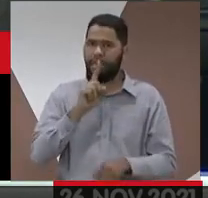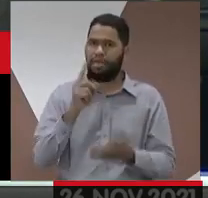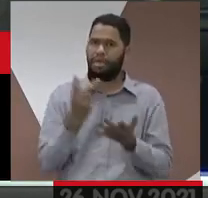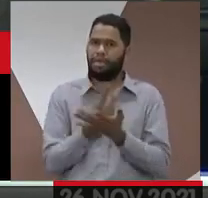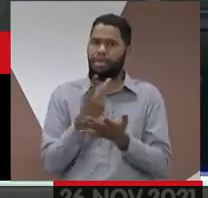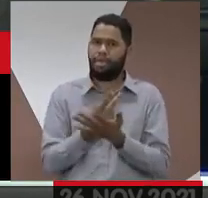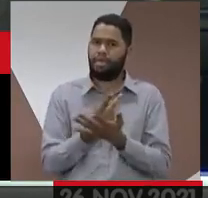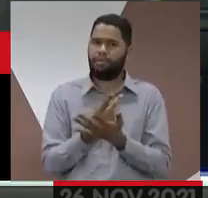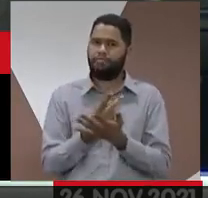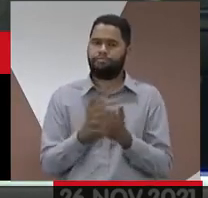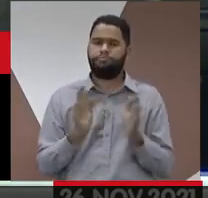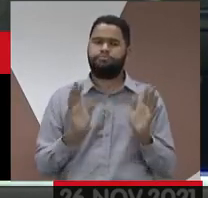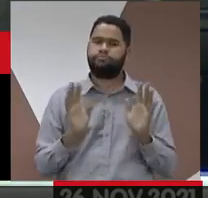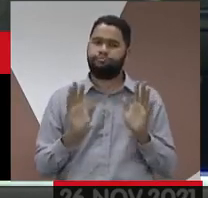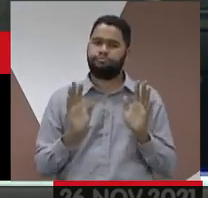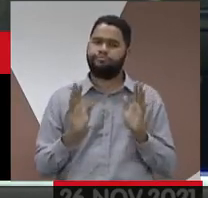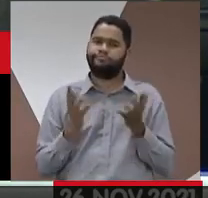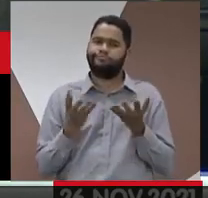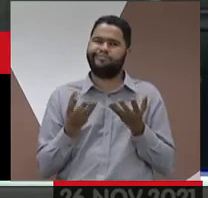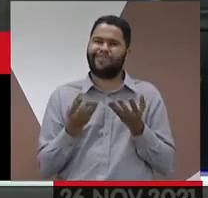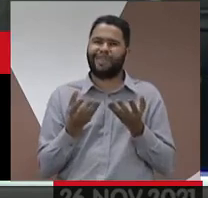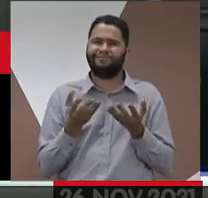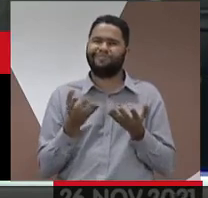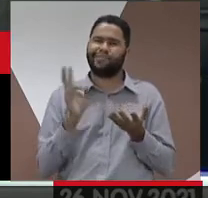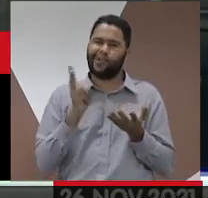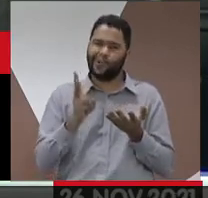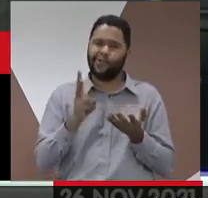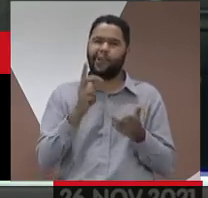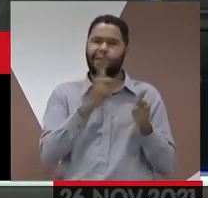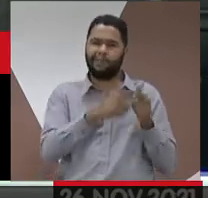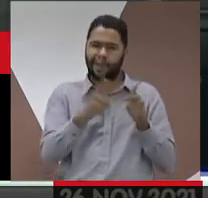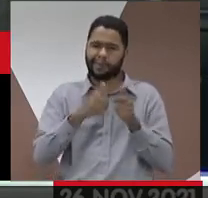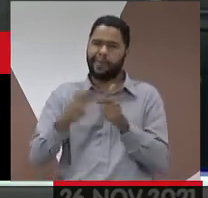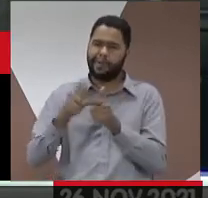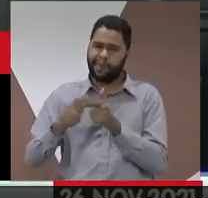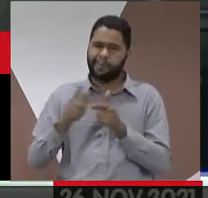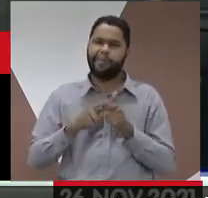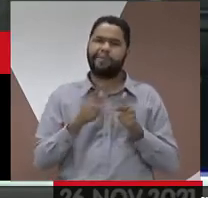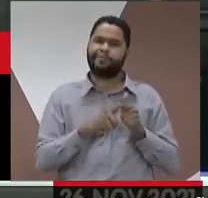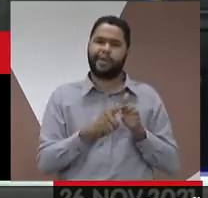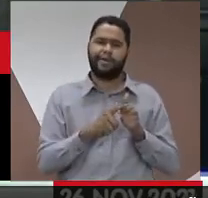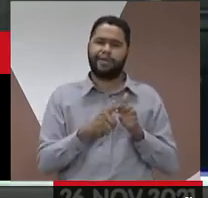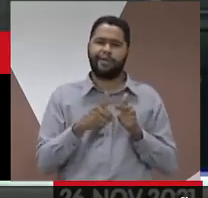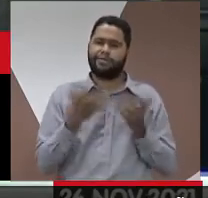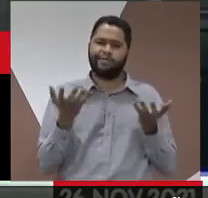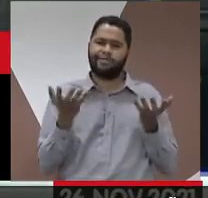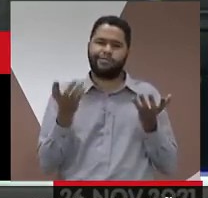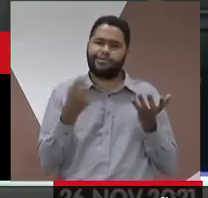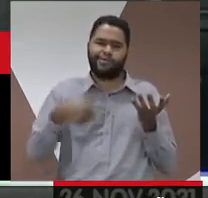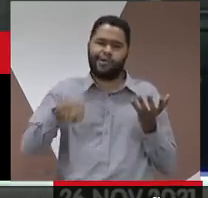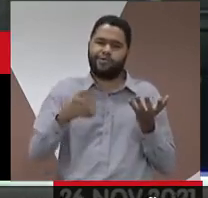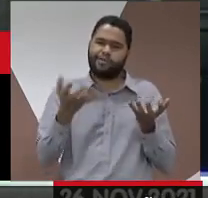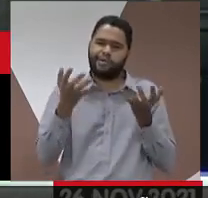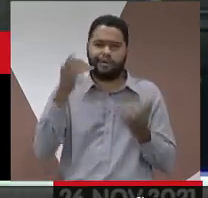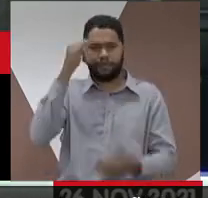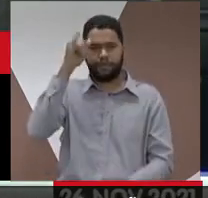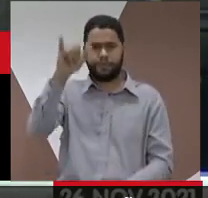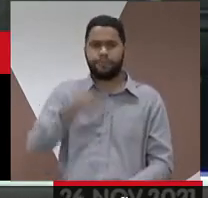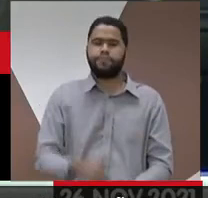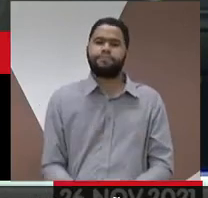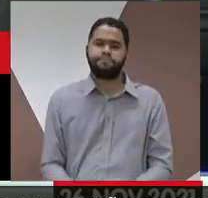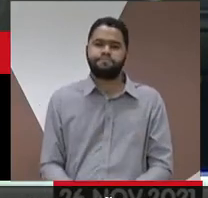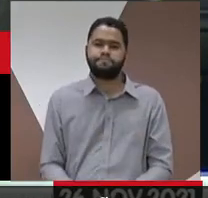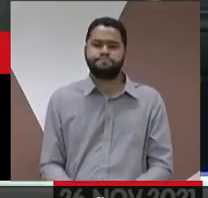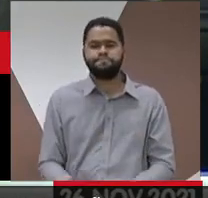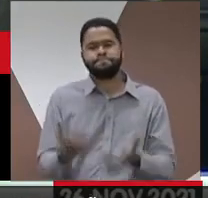de forma errônea encaminhado, vai trazer dor de cabeça à mineira e o mineiro, e isso é a última coisa que nós pretendemos.